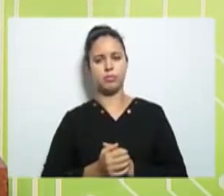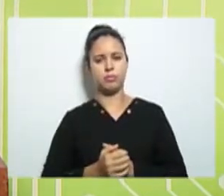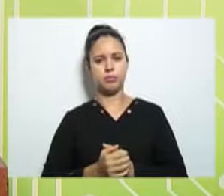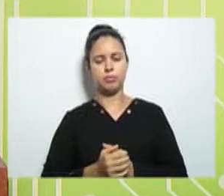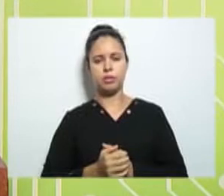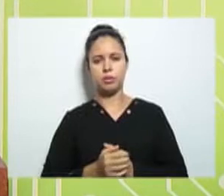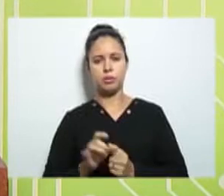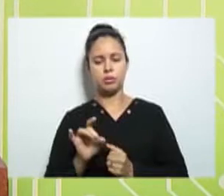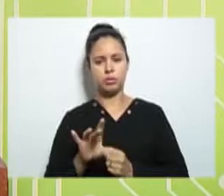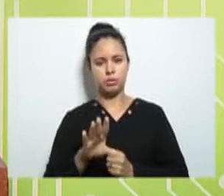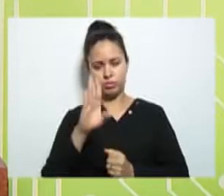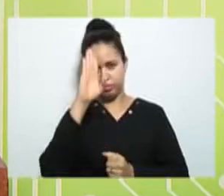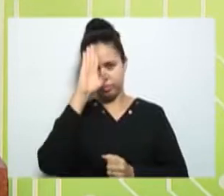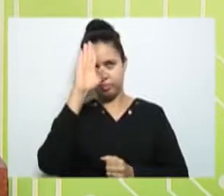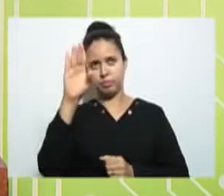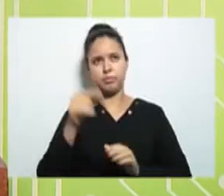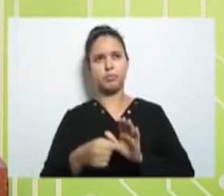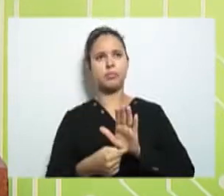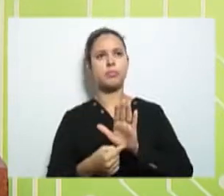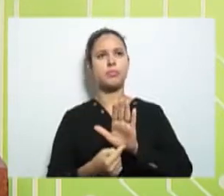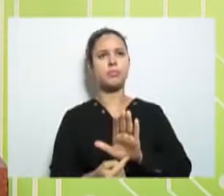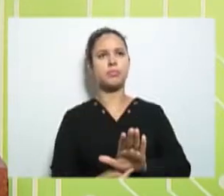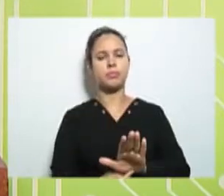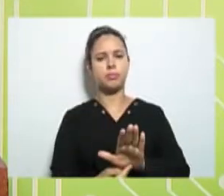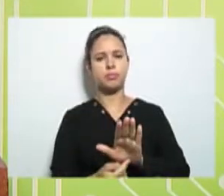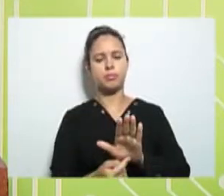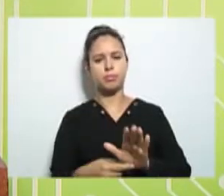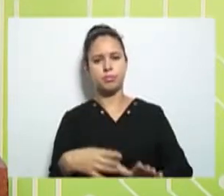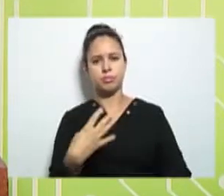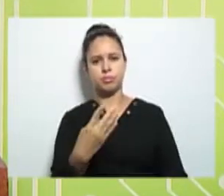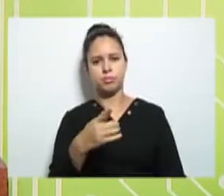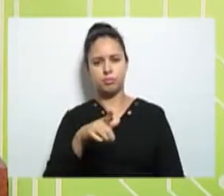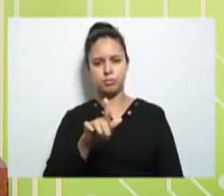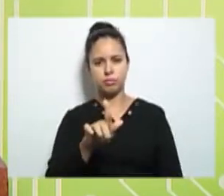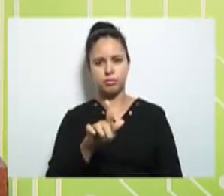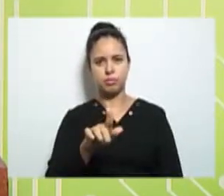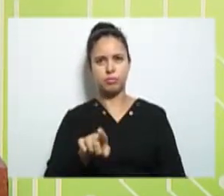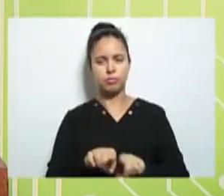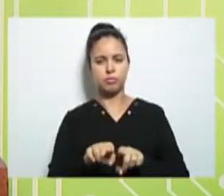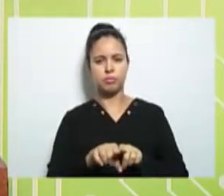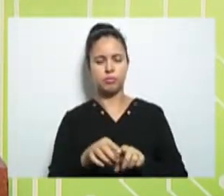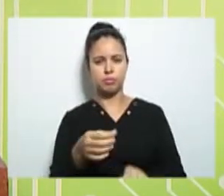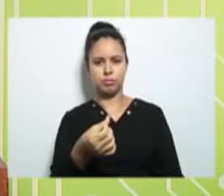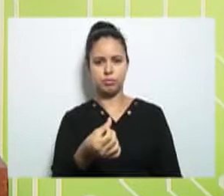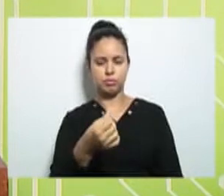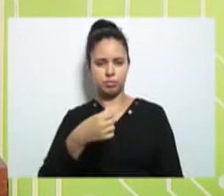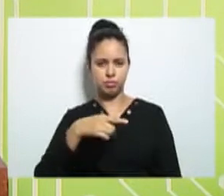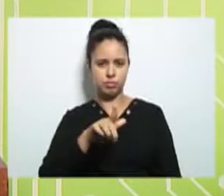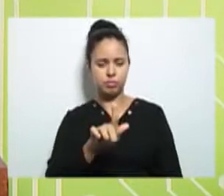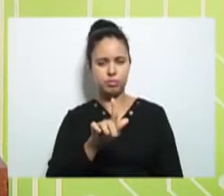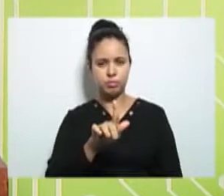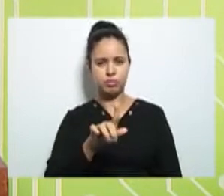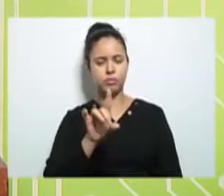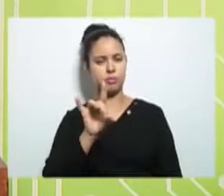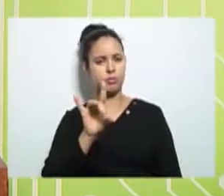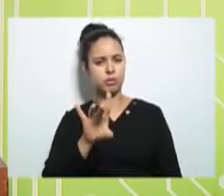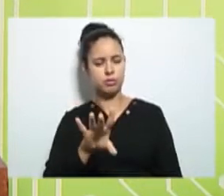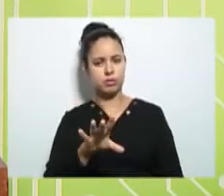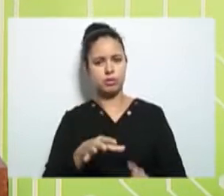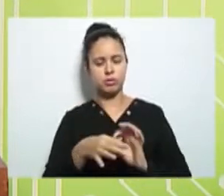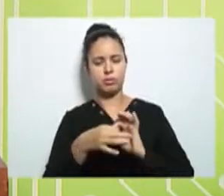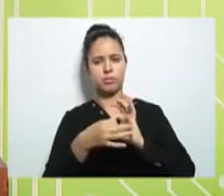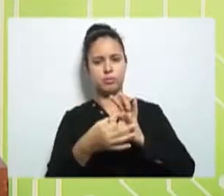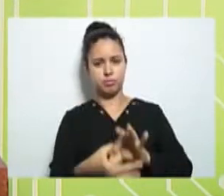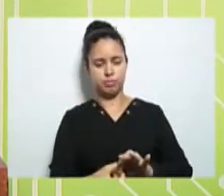essa principal que eu mostrei para vocês. Então a gente tem lá 4 GB, 6 GB e os sistemas operacionais eles andam consumindo